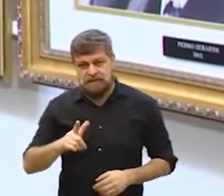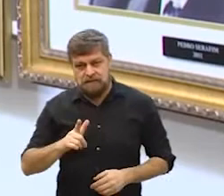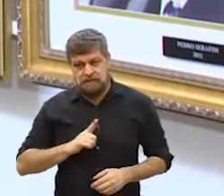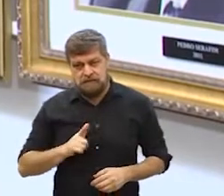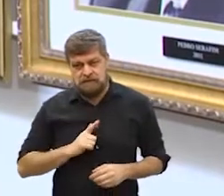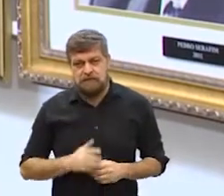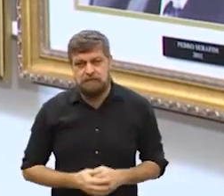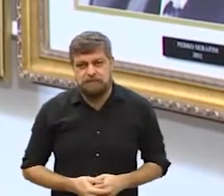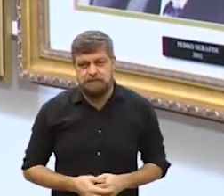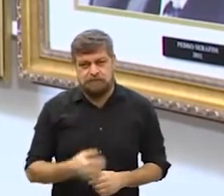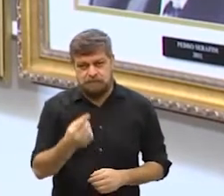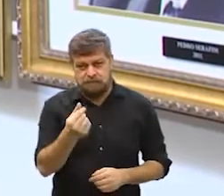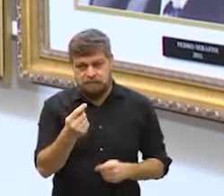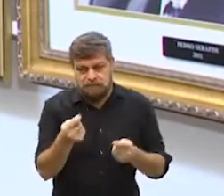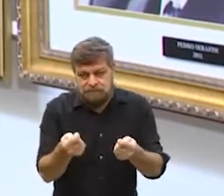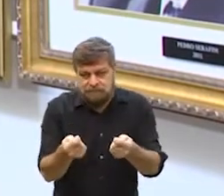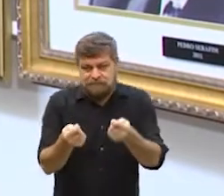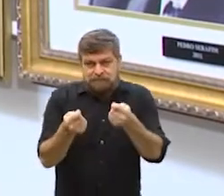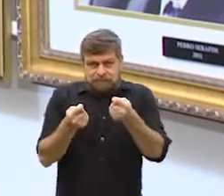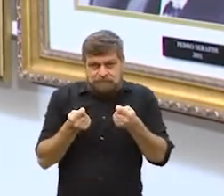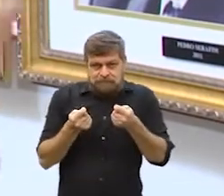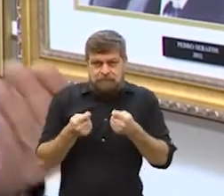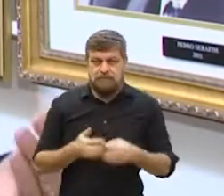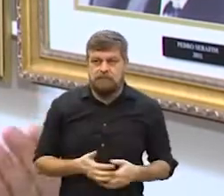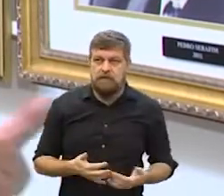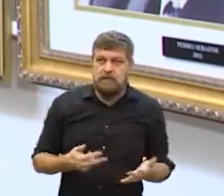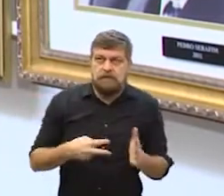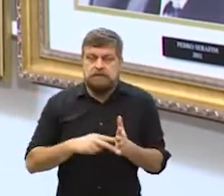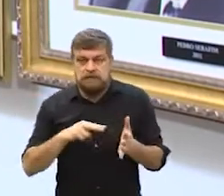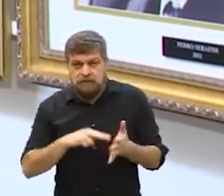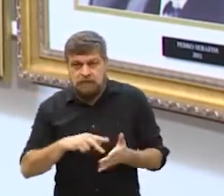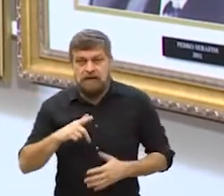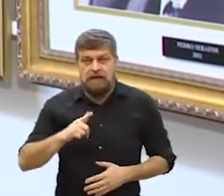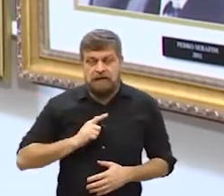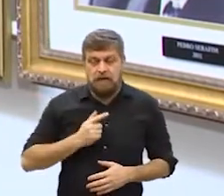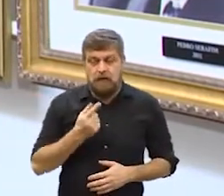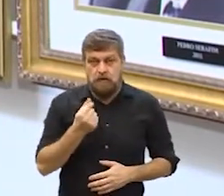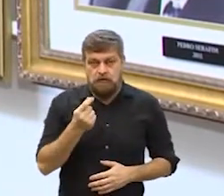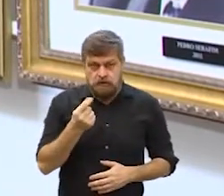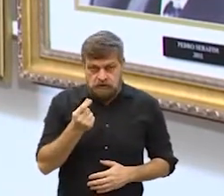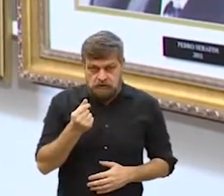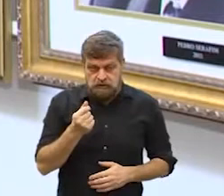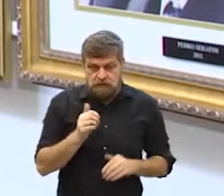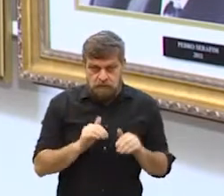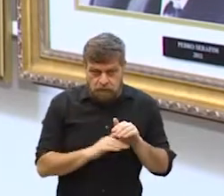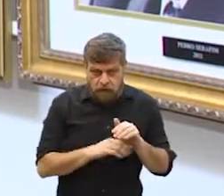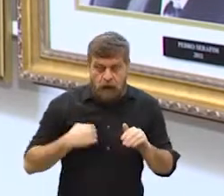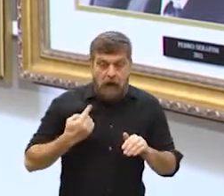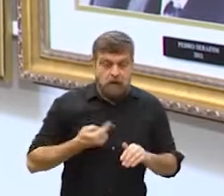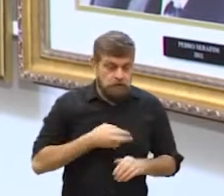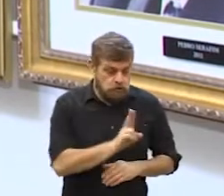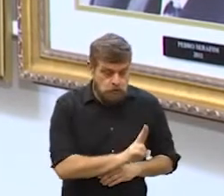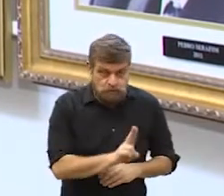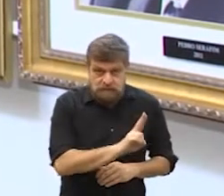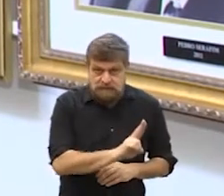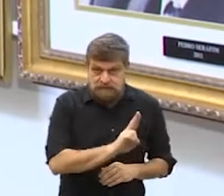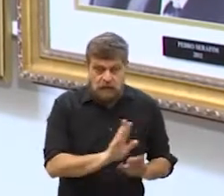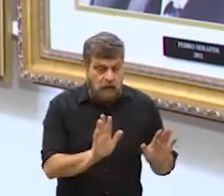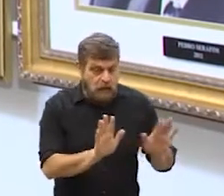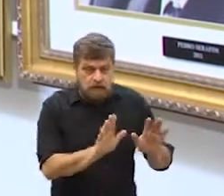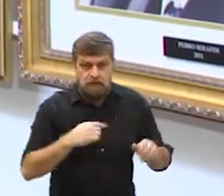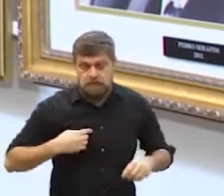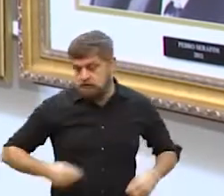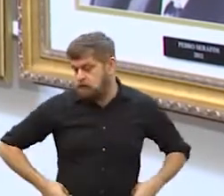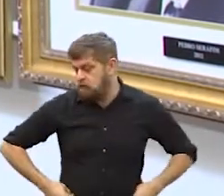tem gerado um show vamos dizer assim um um restante aqui daquilo que nós